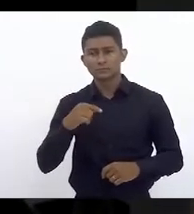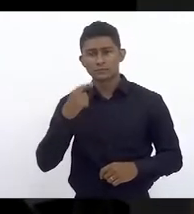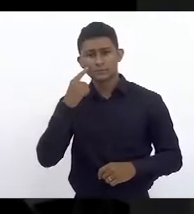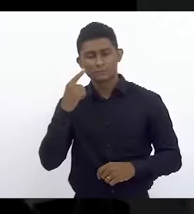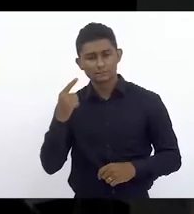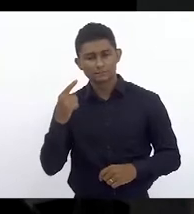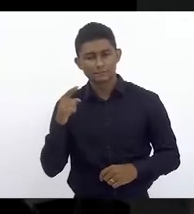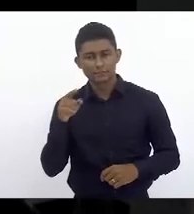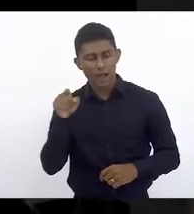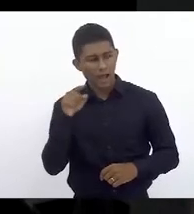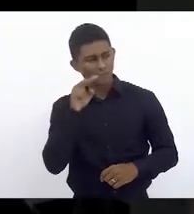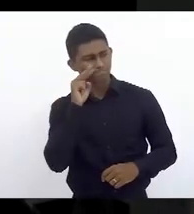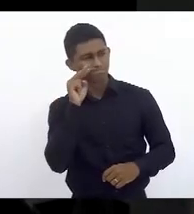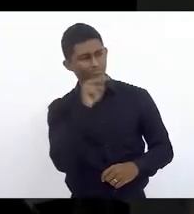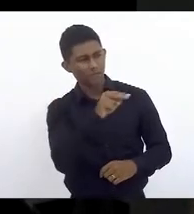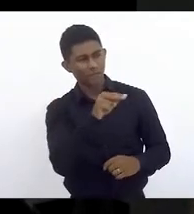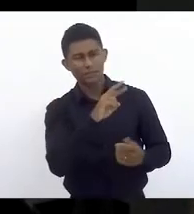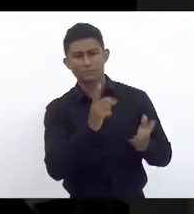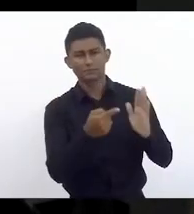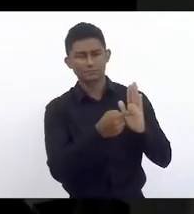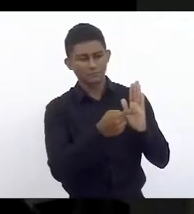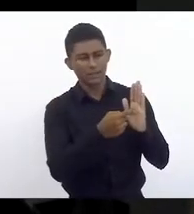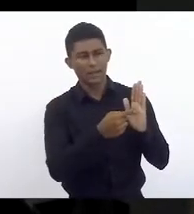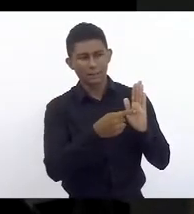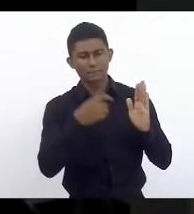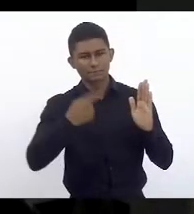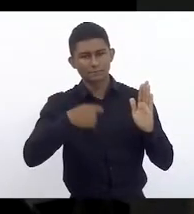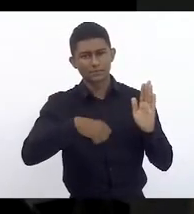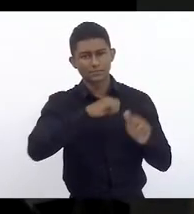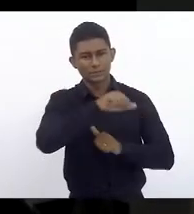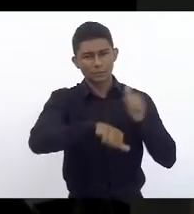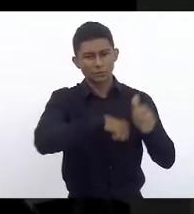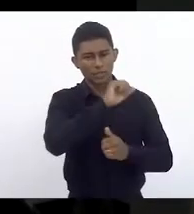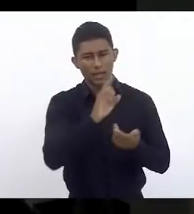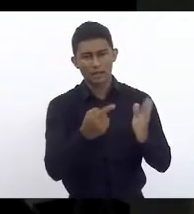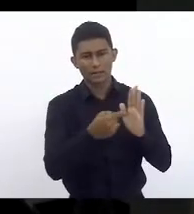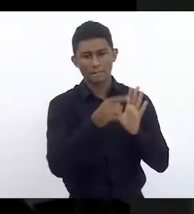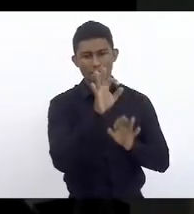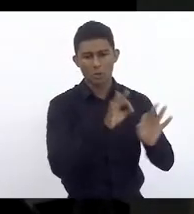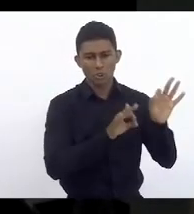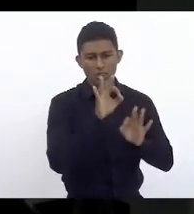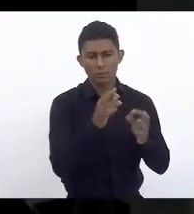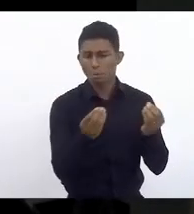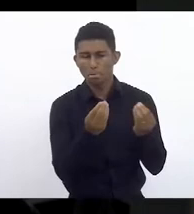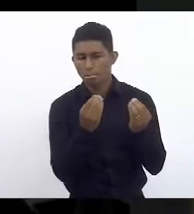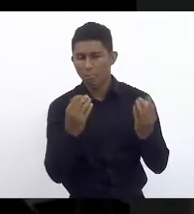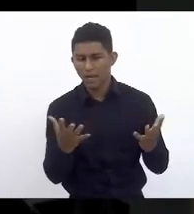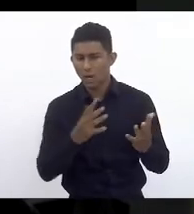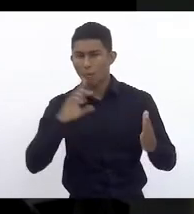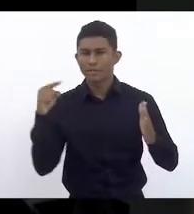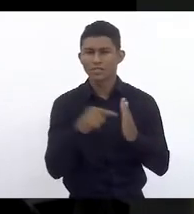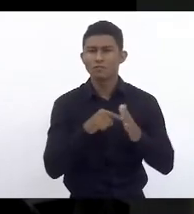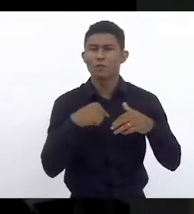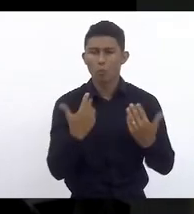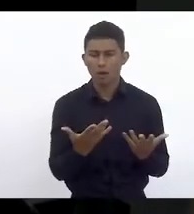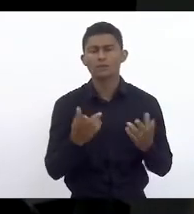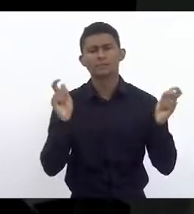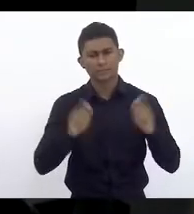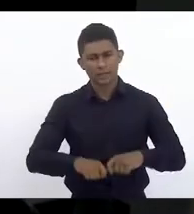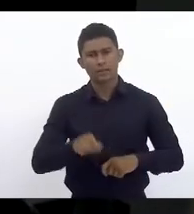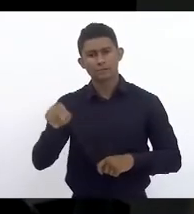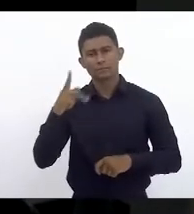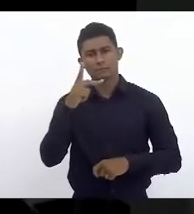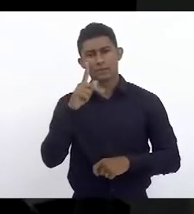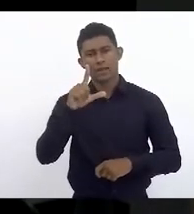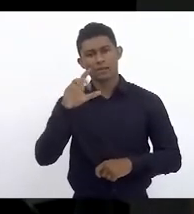se pretende como o norte do projeto de fundo soberano. E eu atribuo a